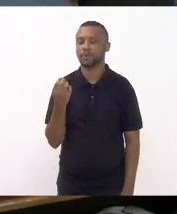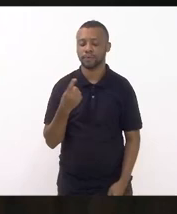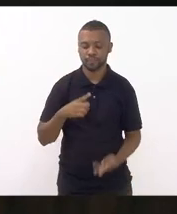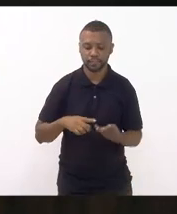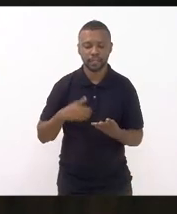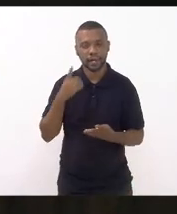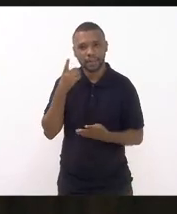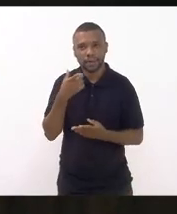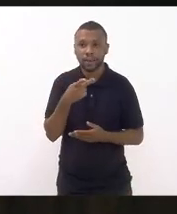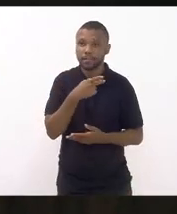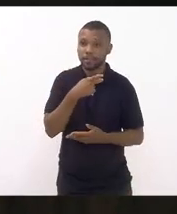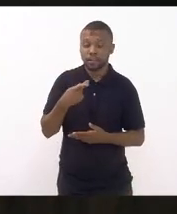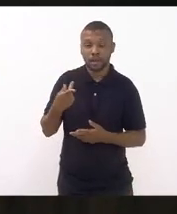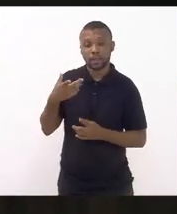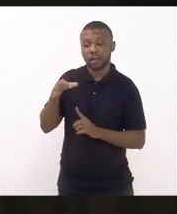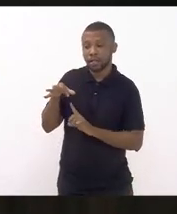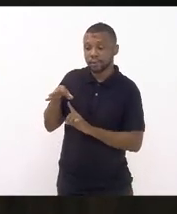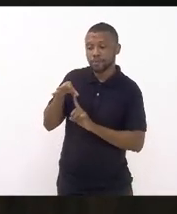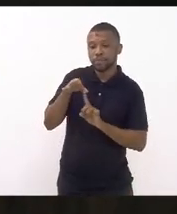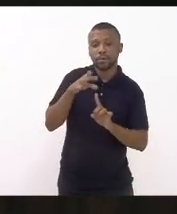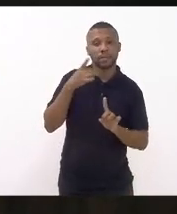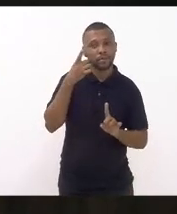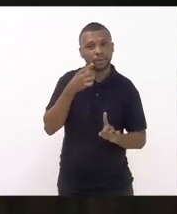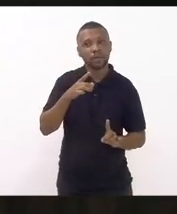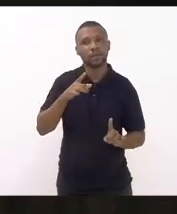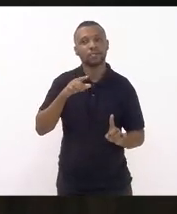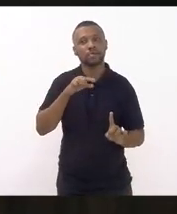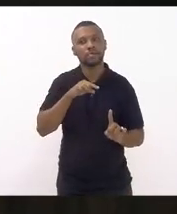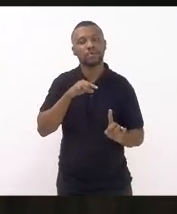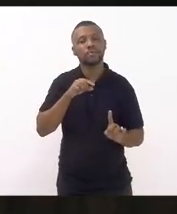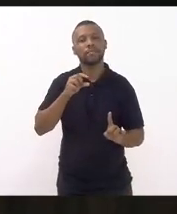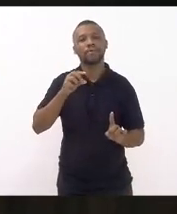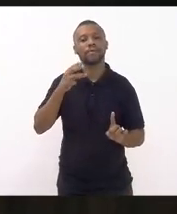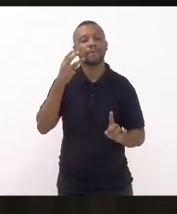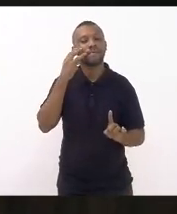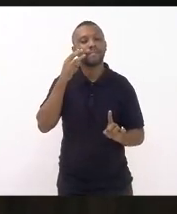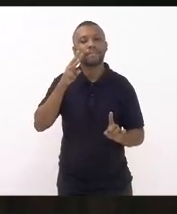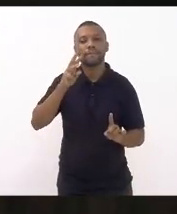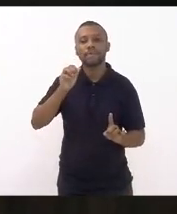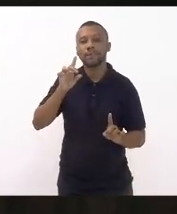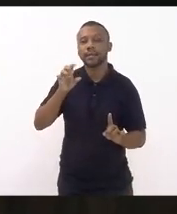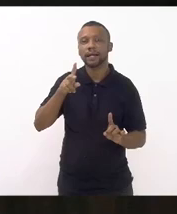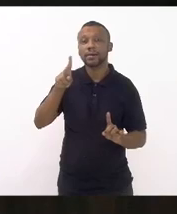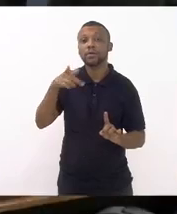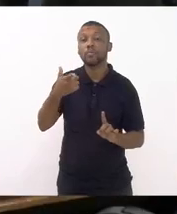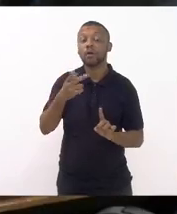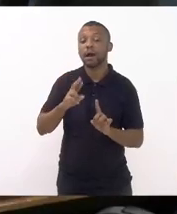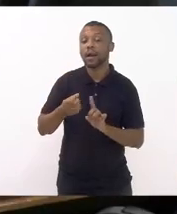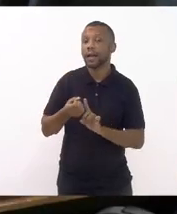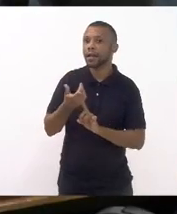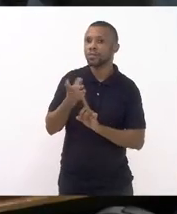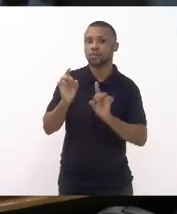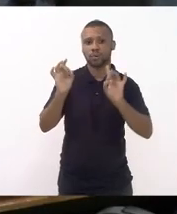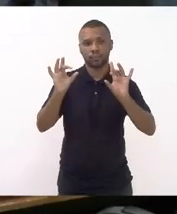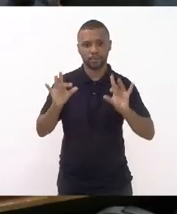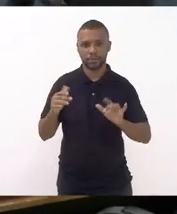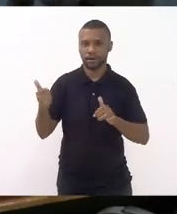Deputado, a presidência designa o nobre deputado Valdec Carneiro como relator especial.